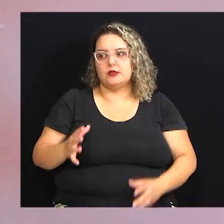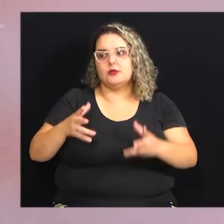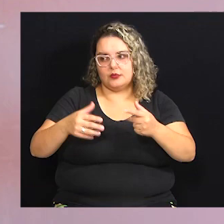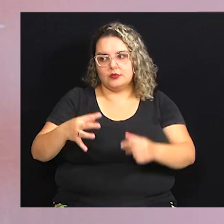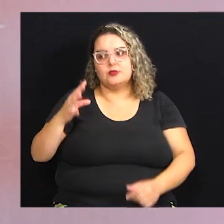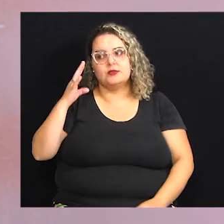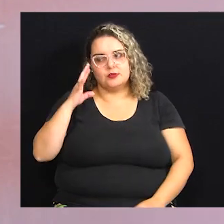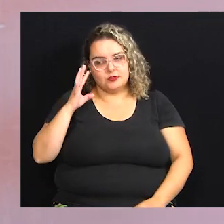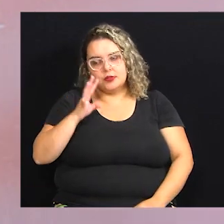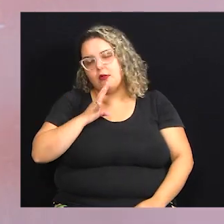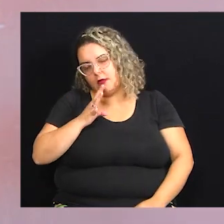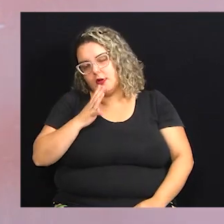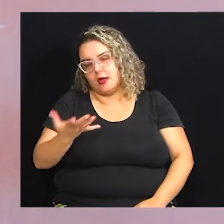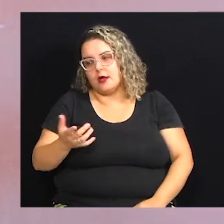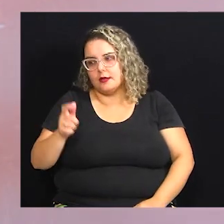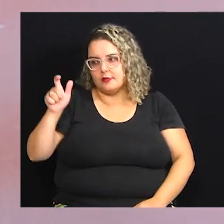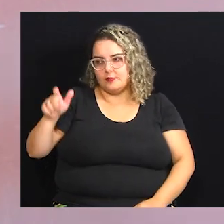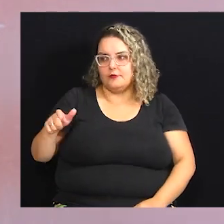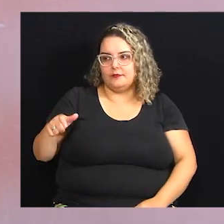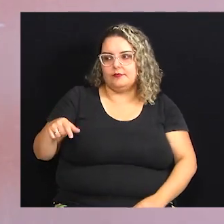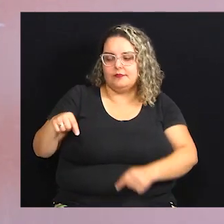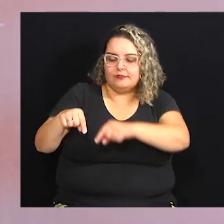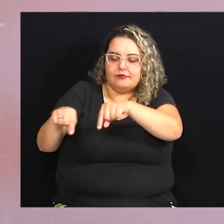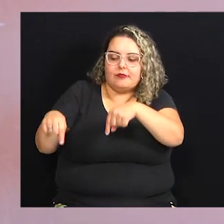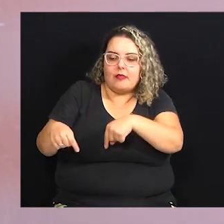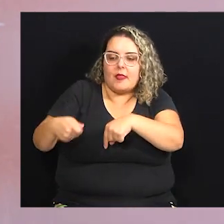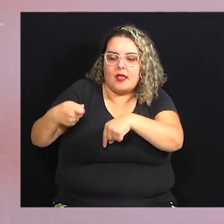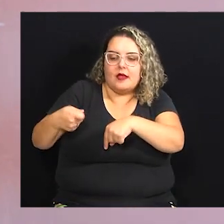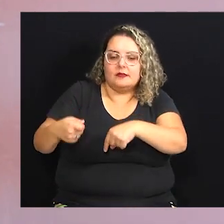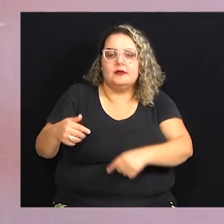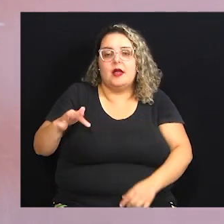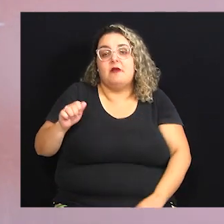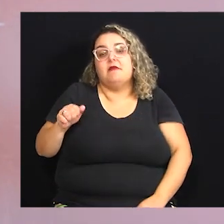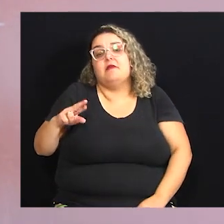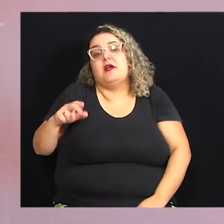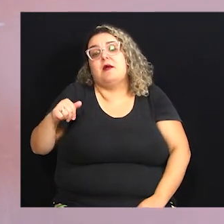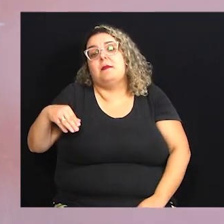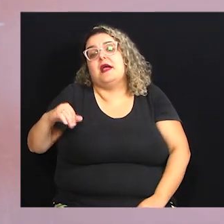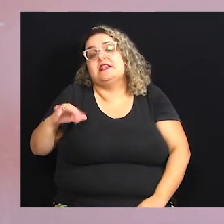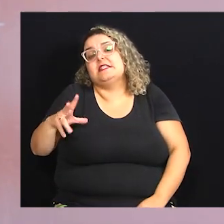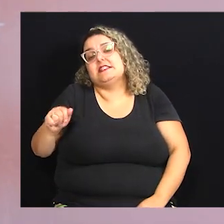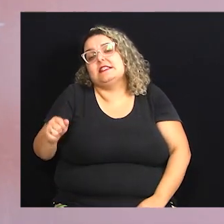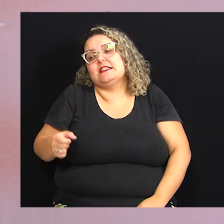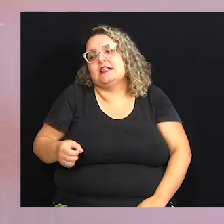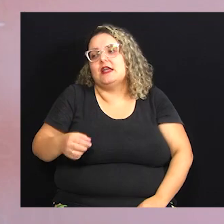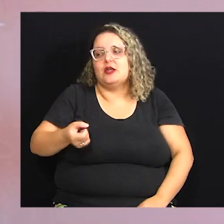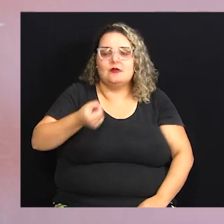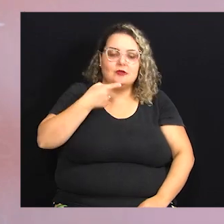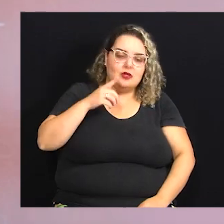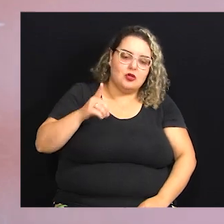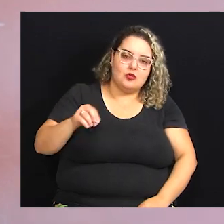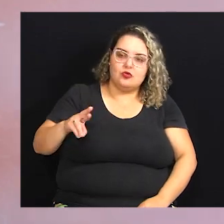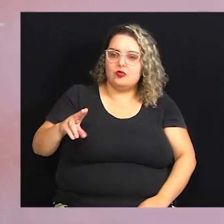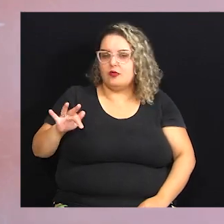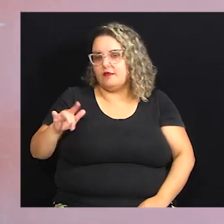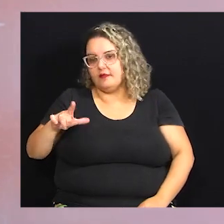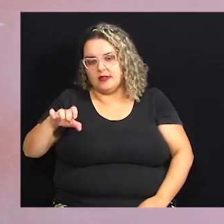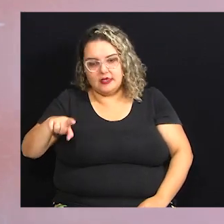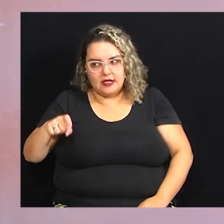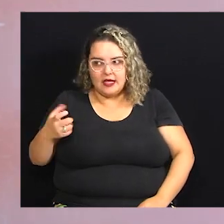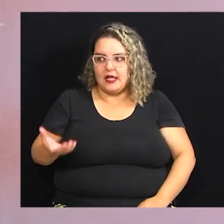é, todo mundo conhece aquele colega que anda com uma farmacinha, né? Tem Dorflex, dipirona para toda hora, mas não faz